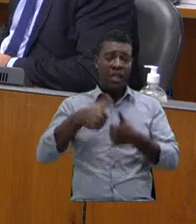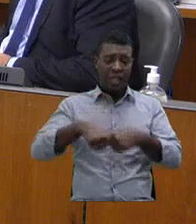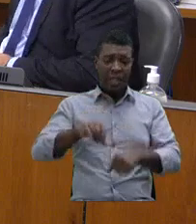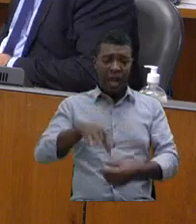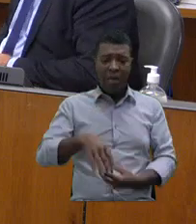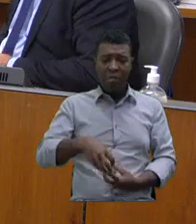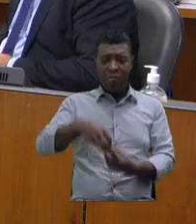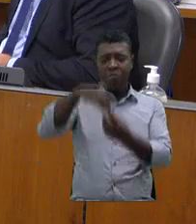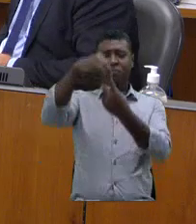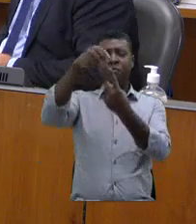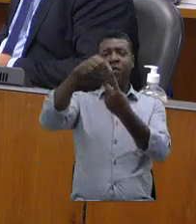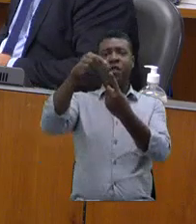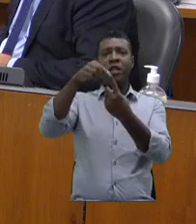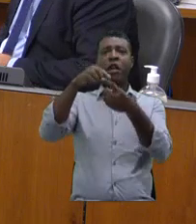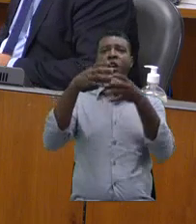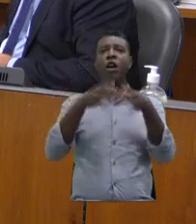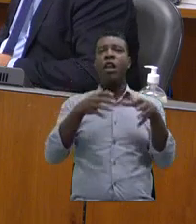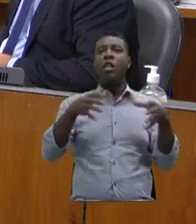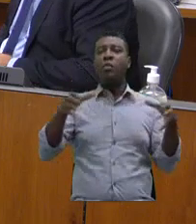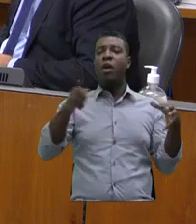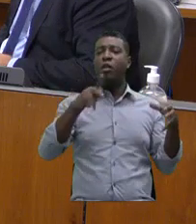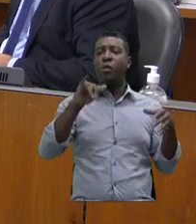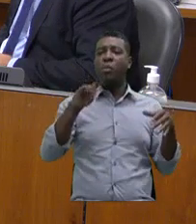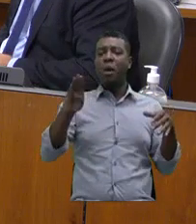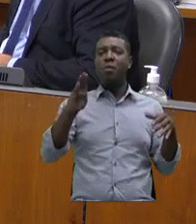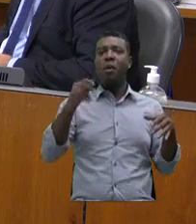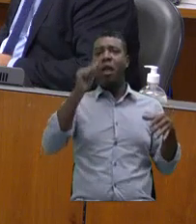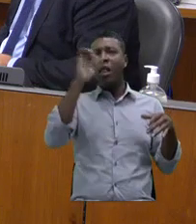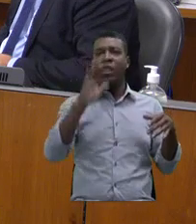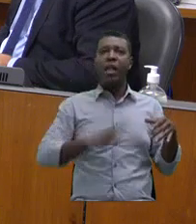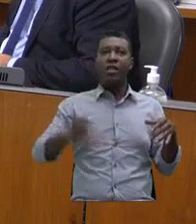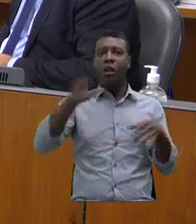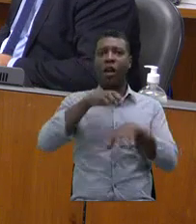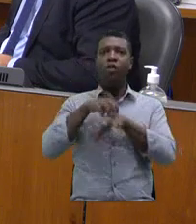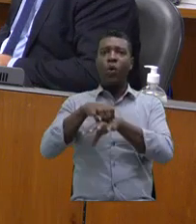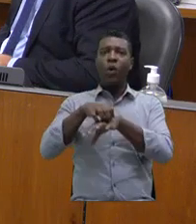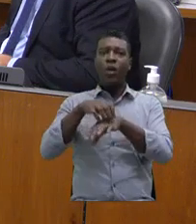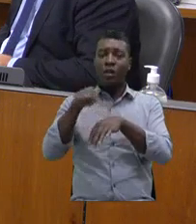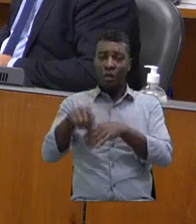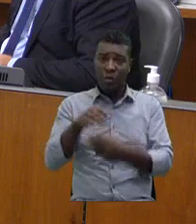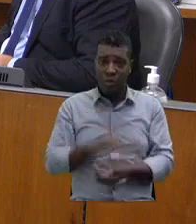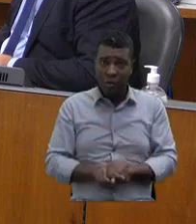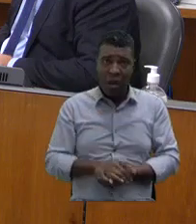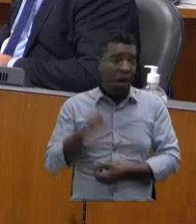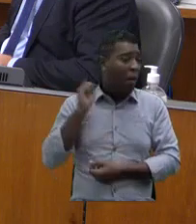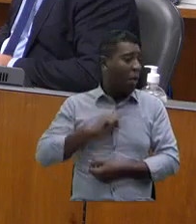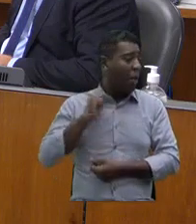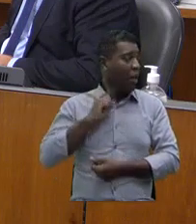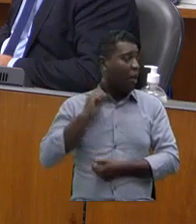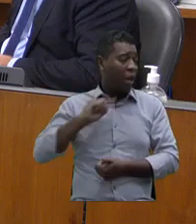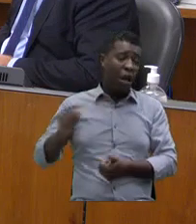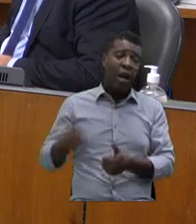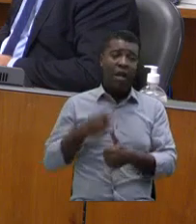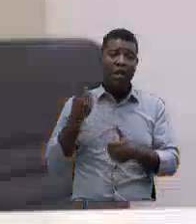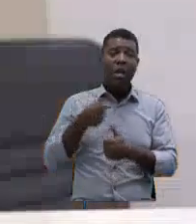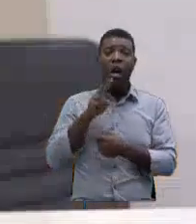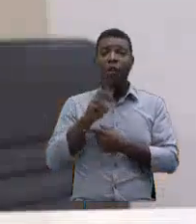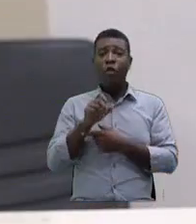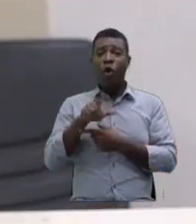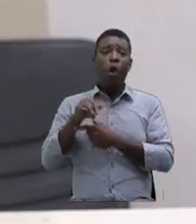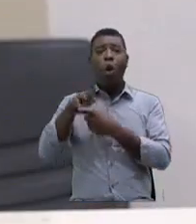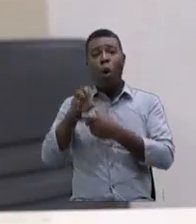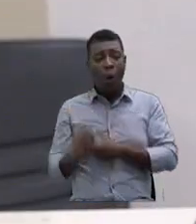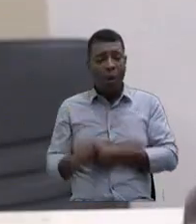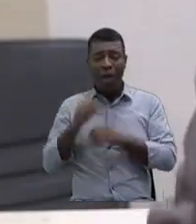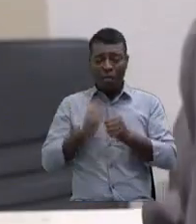o dobro do crescimento do PIB nacional do turismo. Minas Gerais, com o maior volume de atividades turísticas